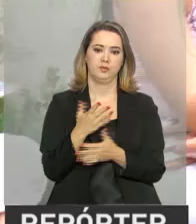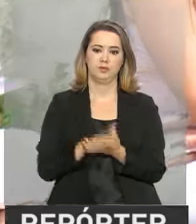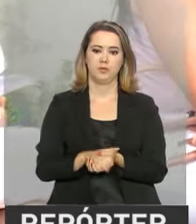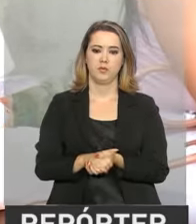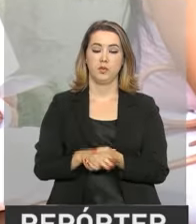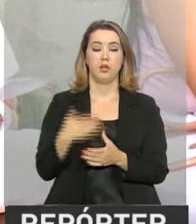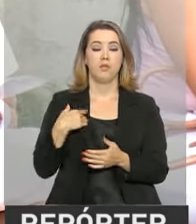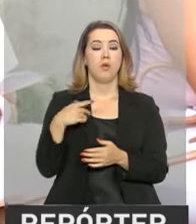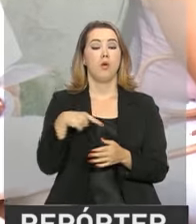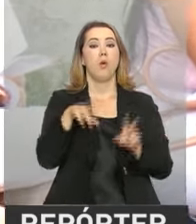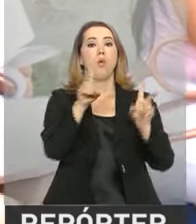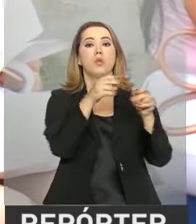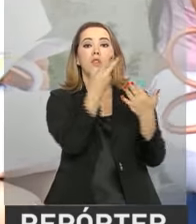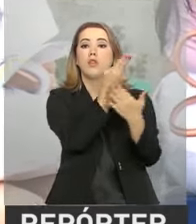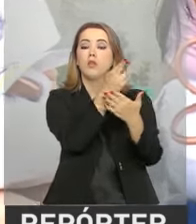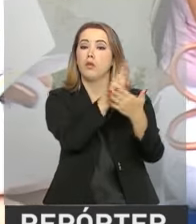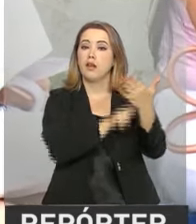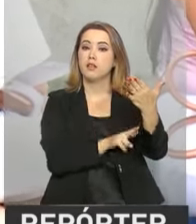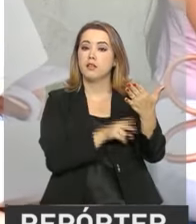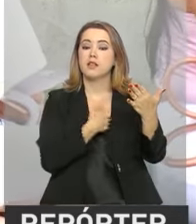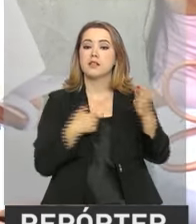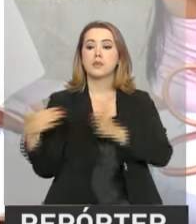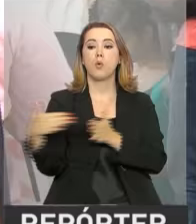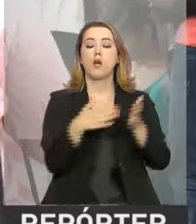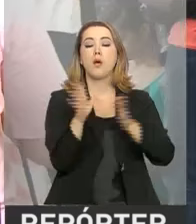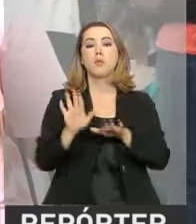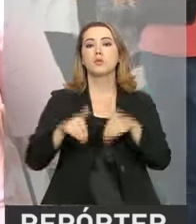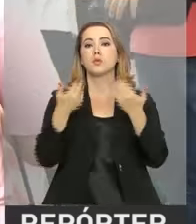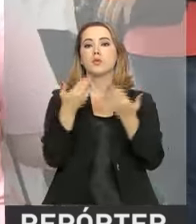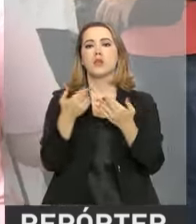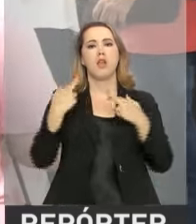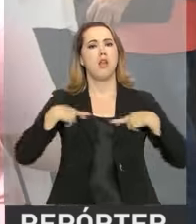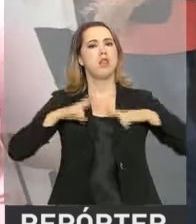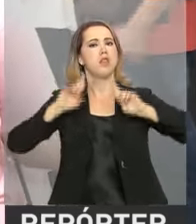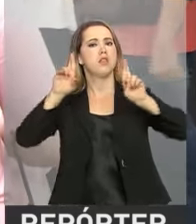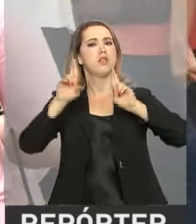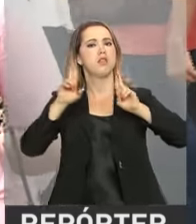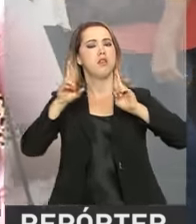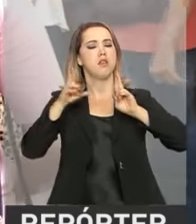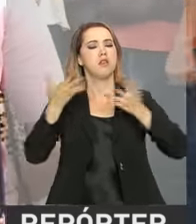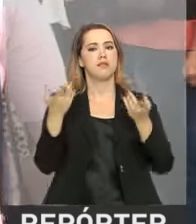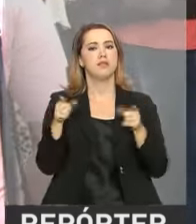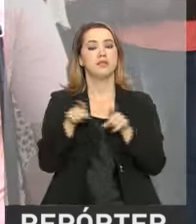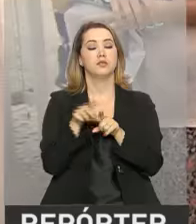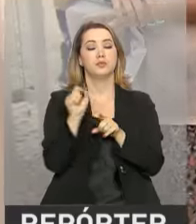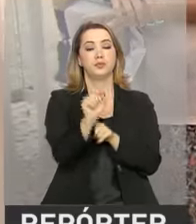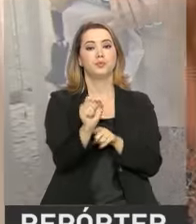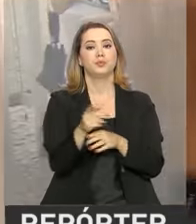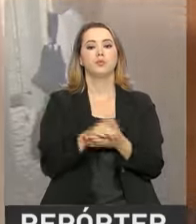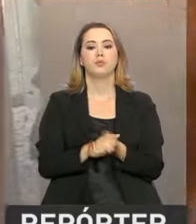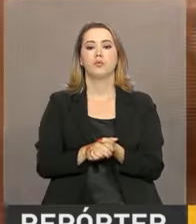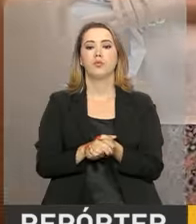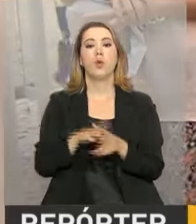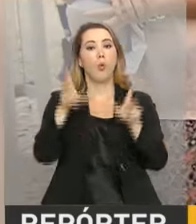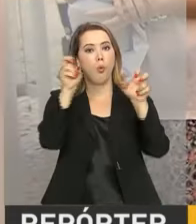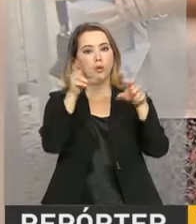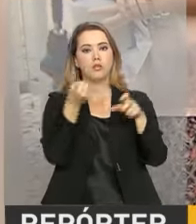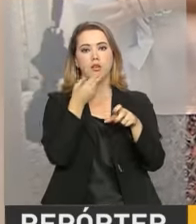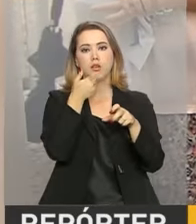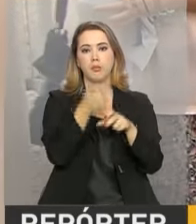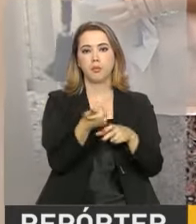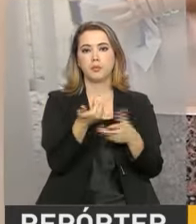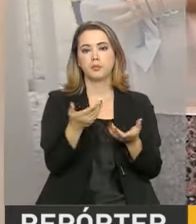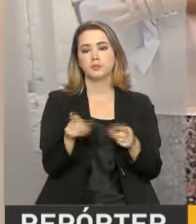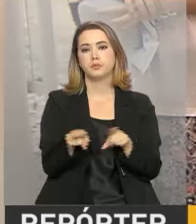o tema Caminhos para combater a intolerância religiosa no Brasil e foi bem recebida pelos estudantes. Um tema muito bom. Achei que